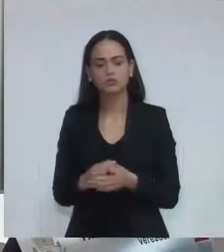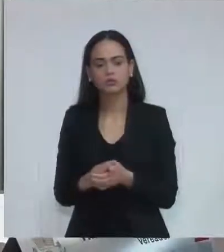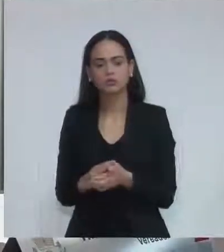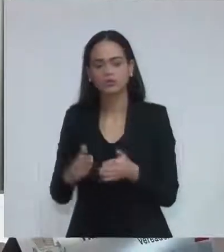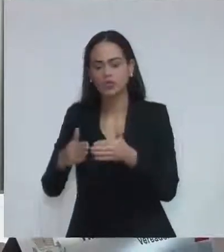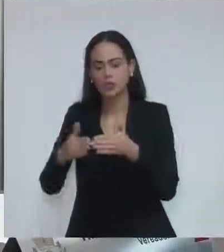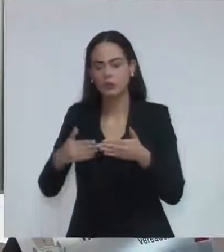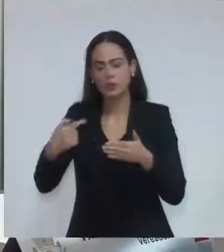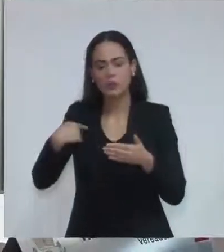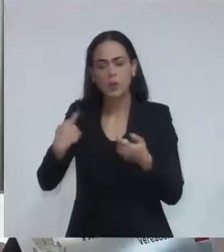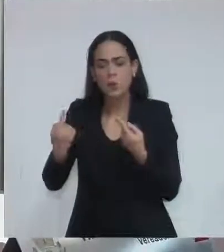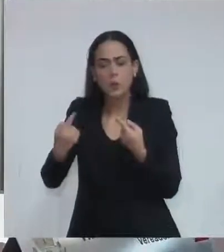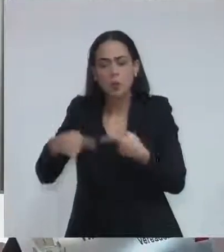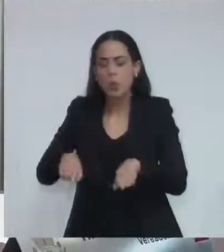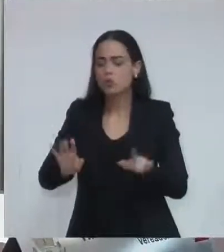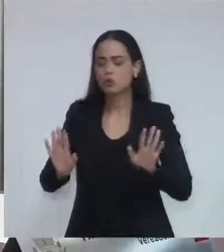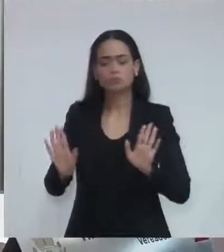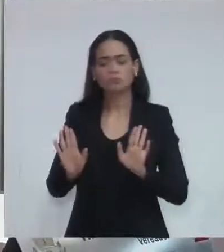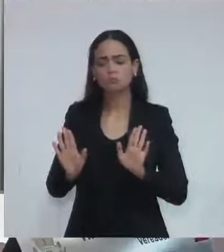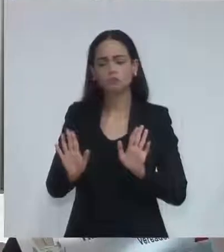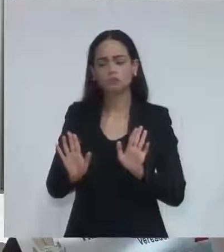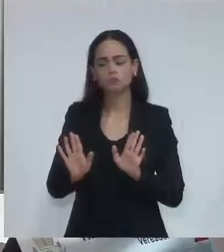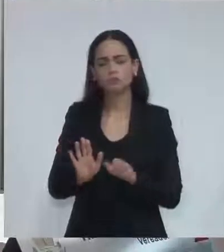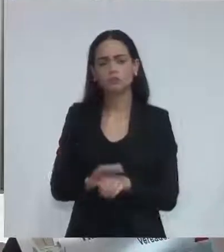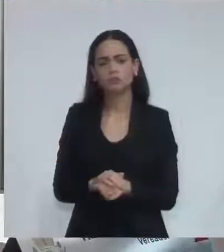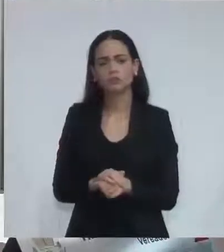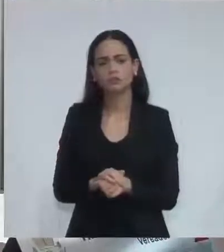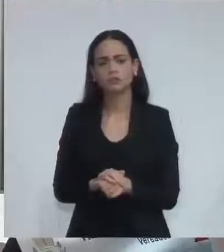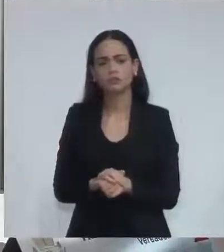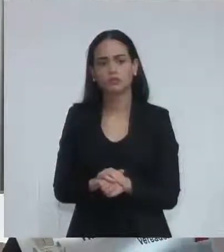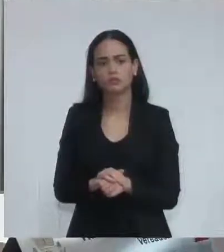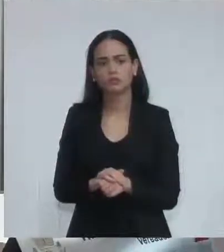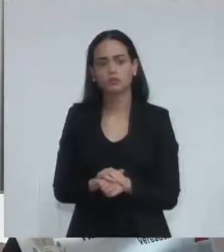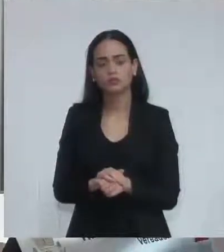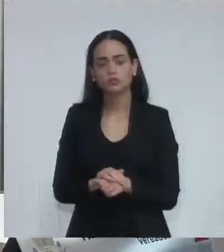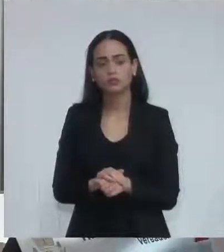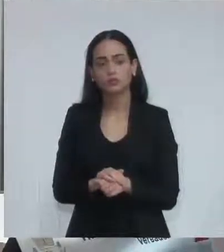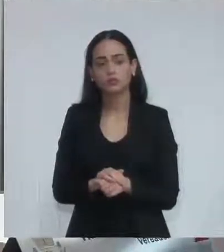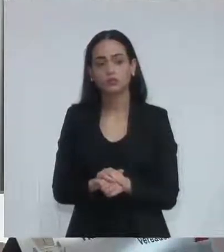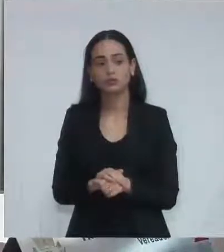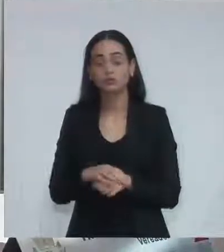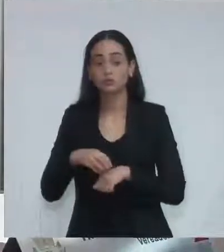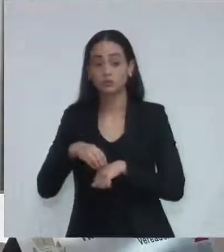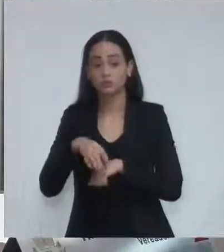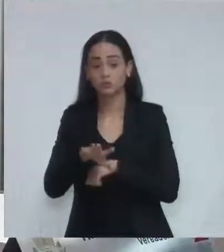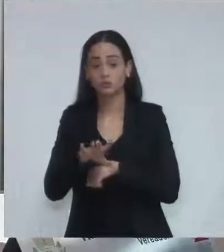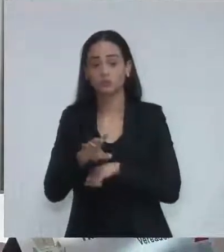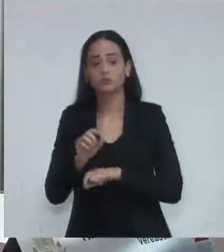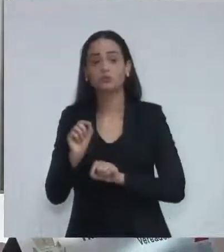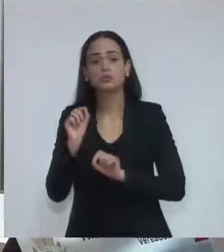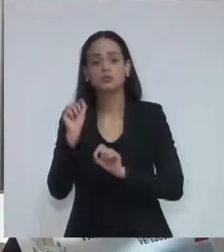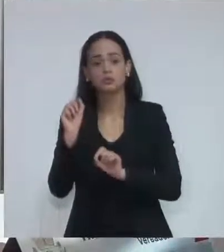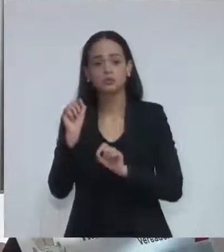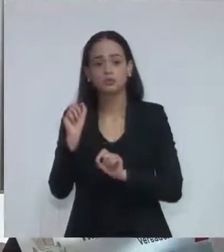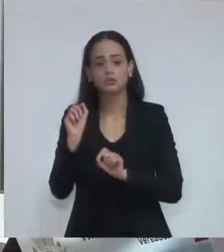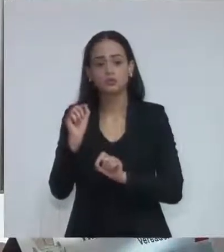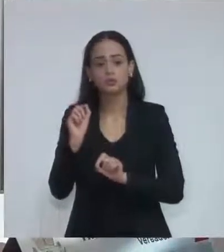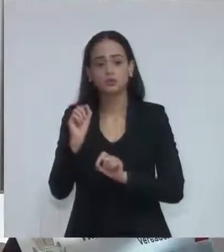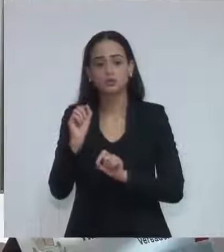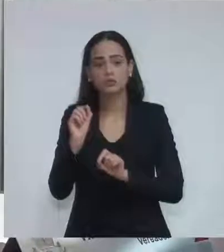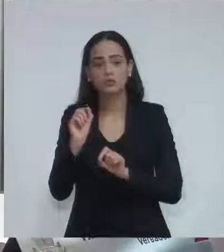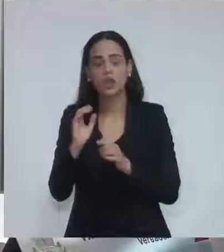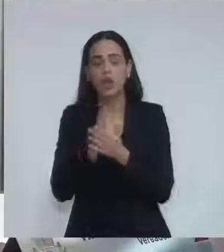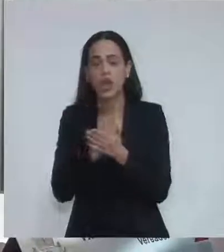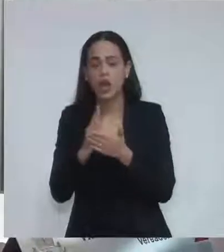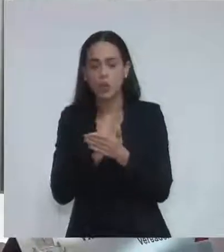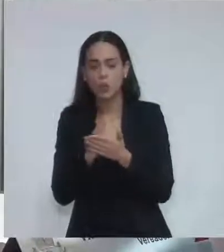vereador, não tem polêmica nenhuma aqui não, eu acho. O que eu disse é que existe parece uma decisão do Ministério Público de arquivamento de alguma coisa